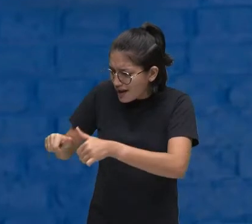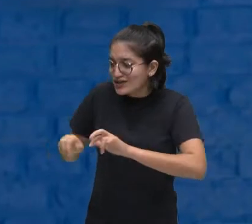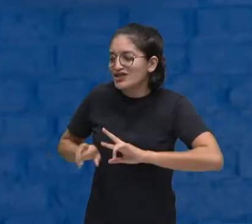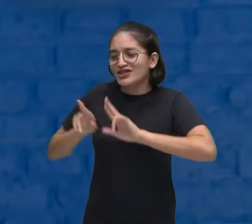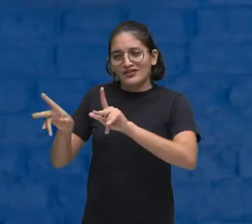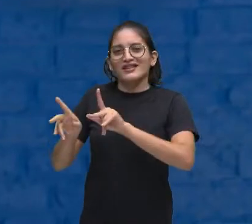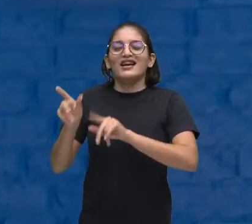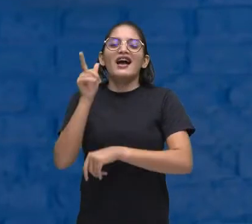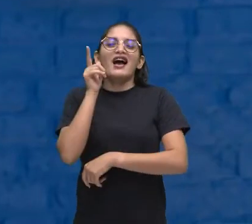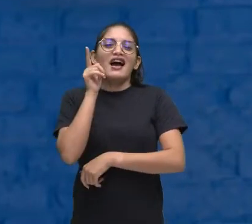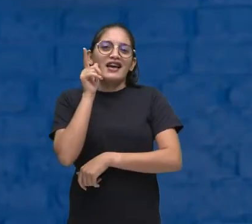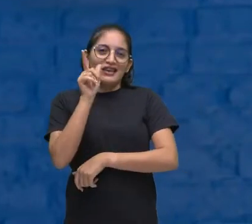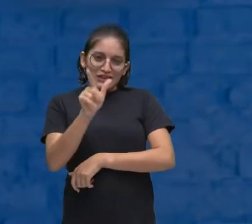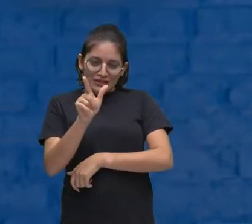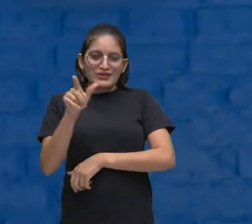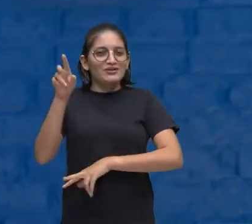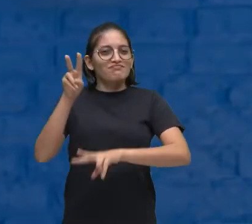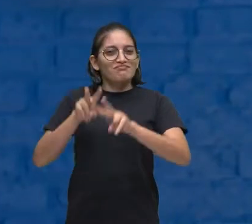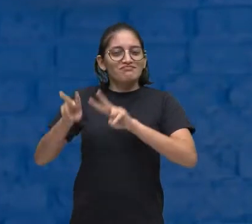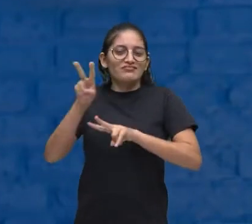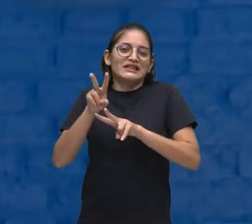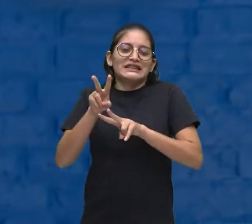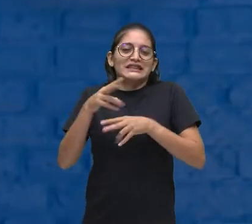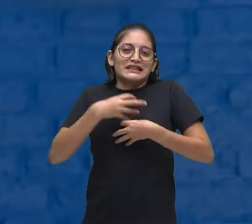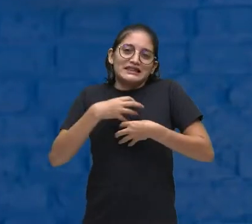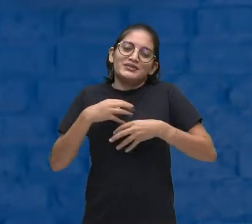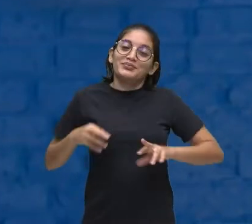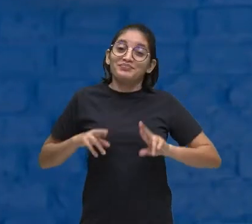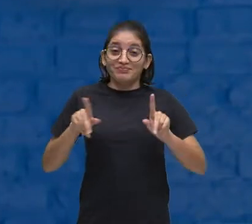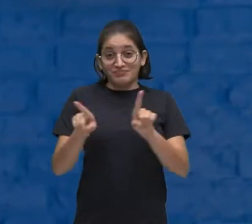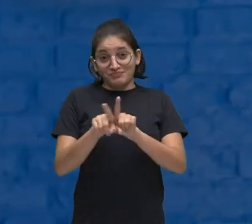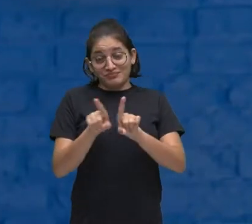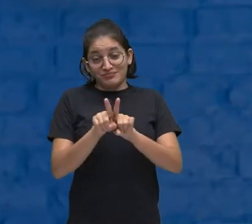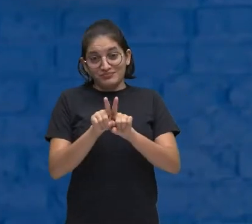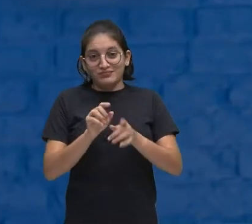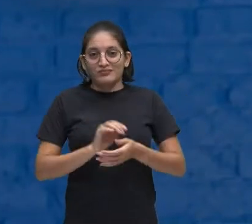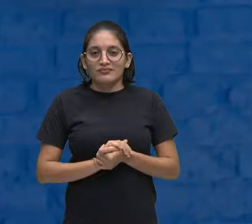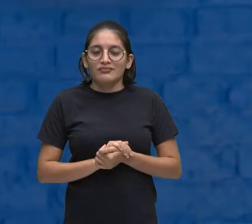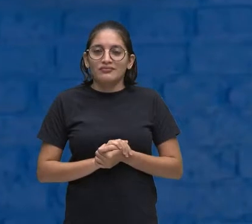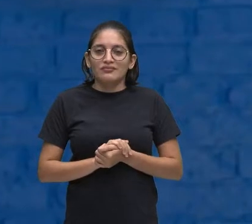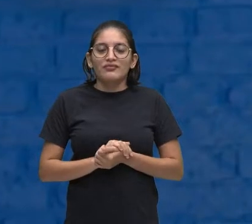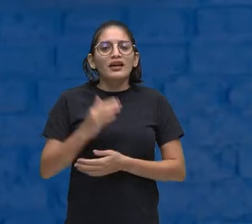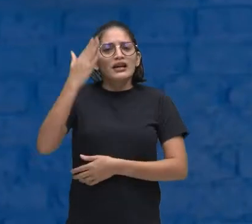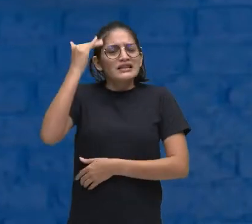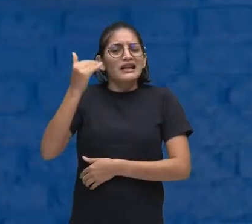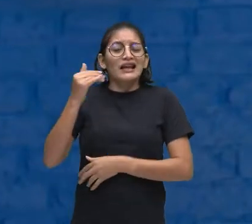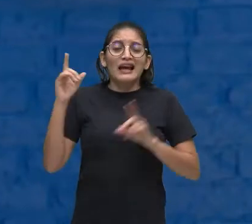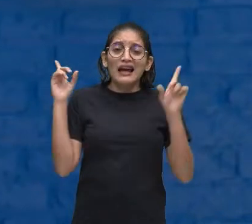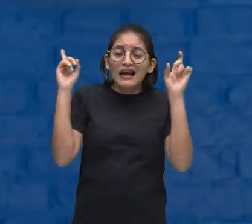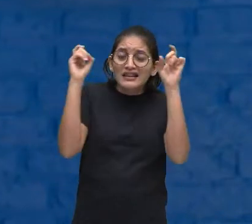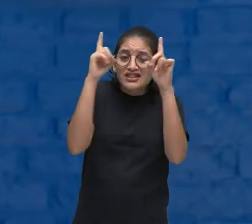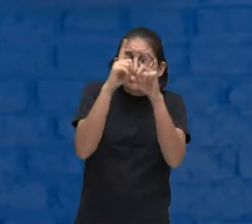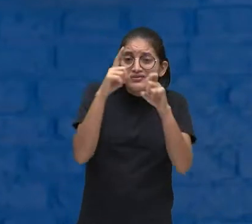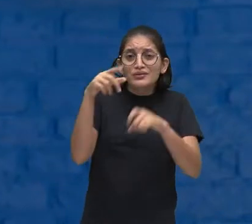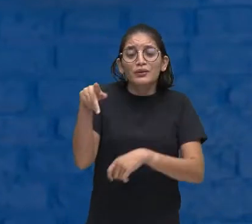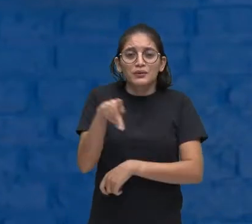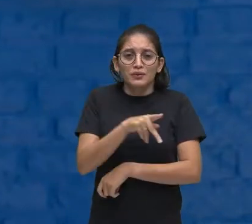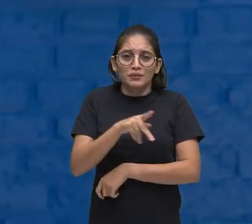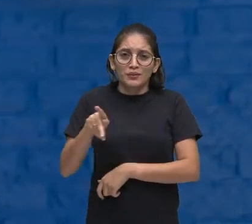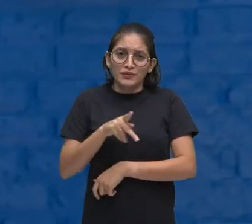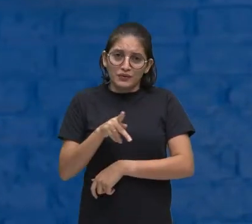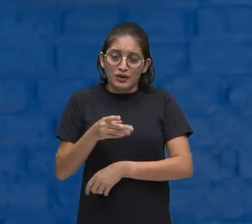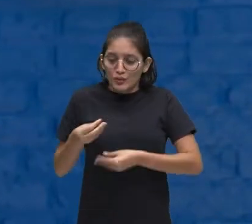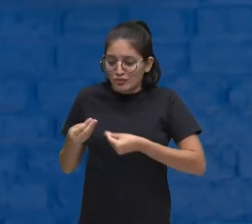também consegue visualizar atividades diferentes, né? Eu sei que é muito difícil para um professor dar